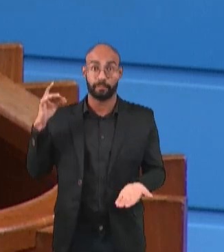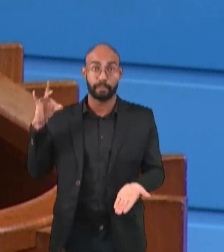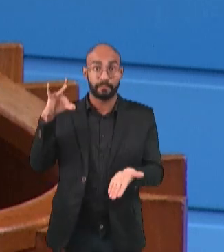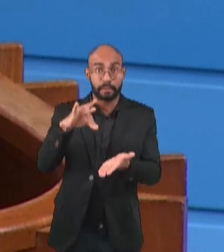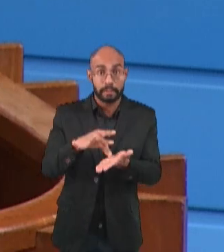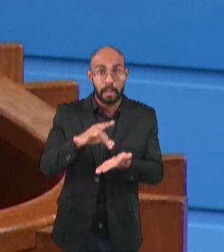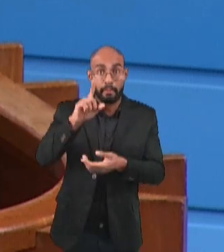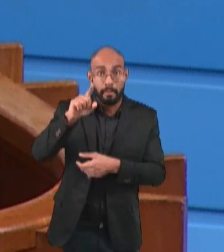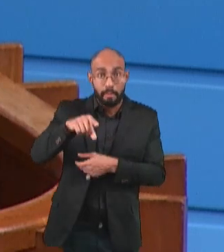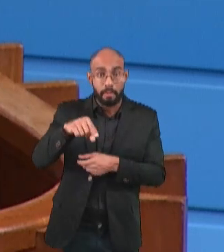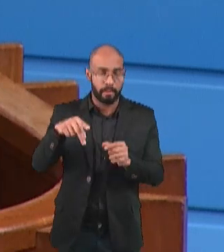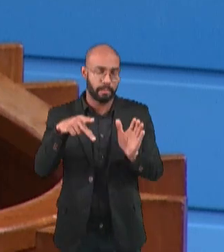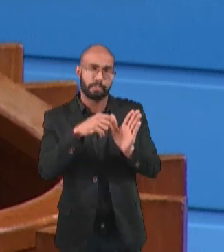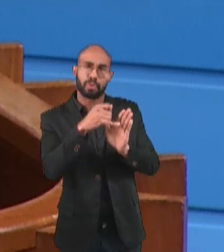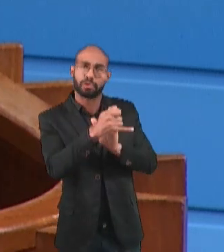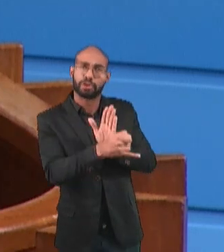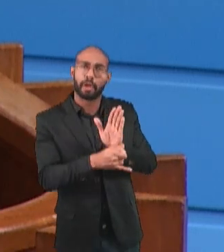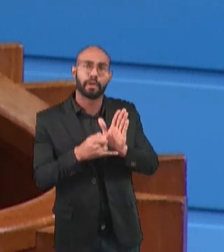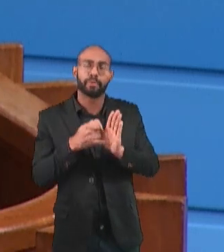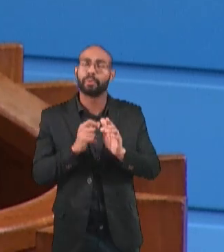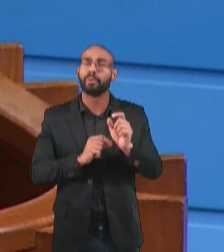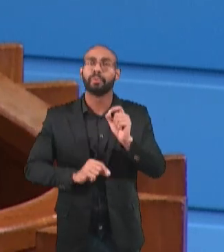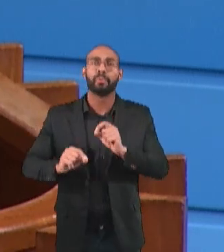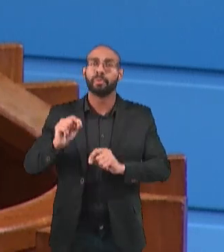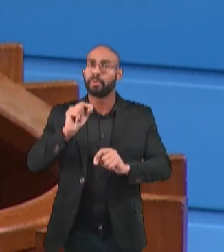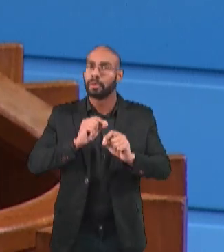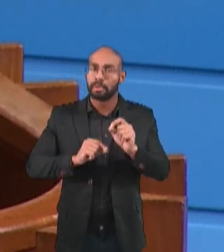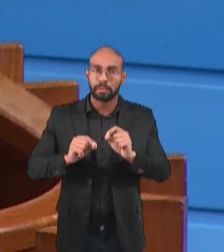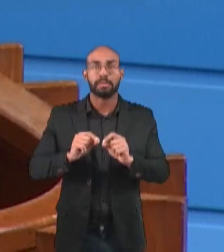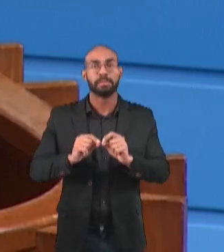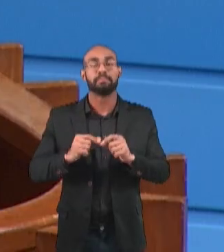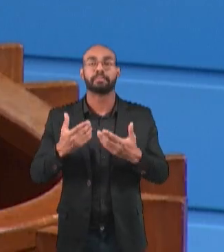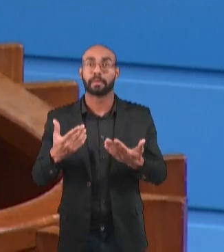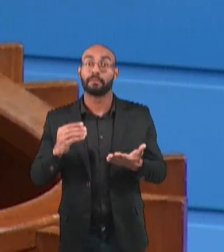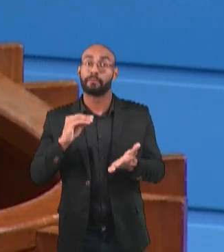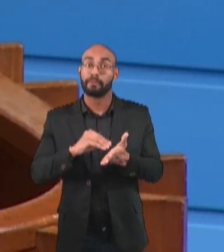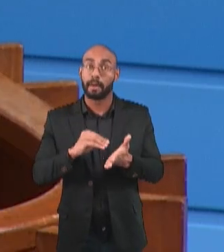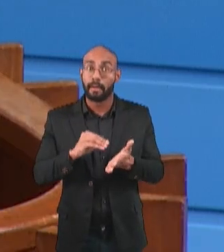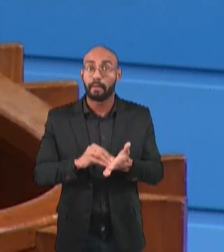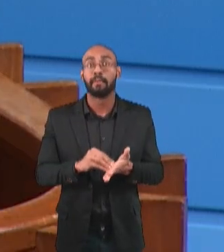é um projeto de conveniência, de complacência